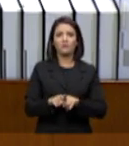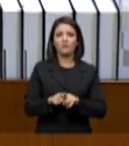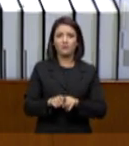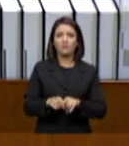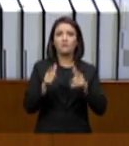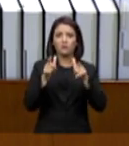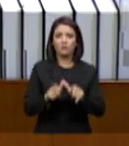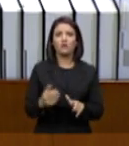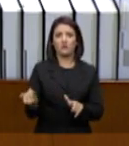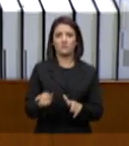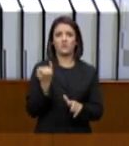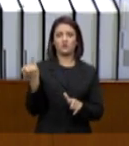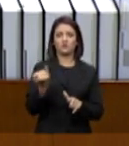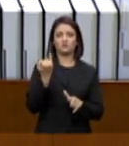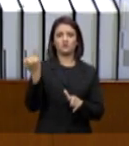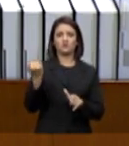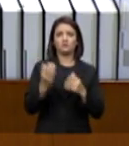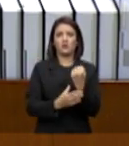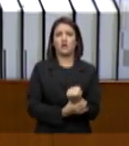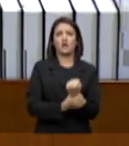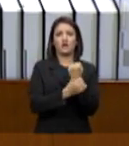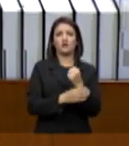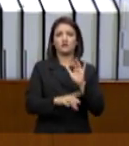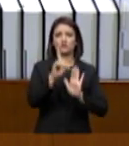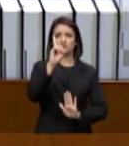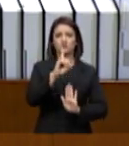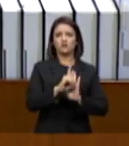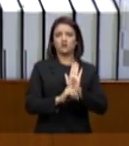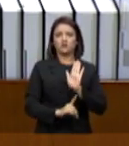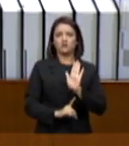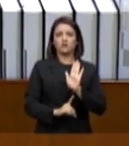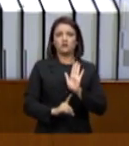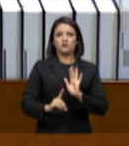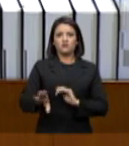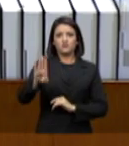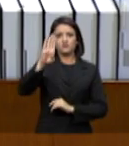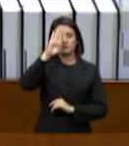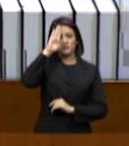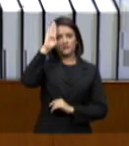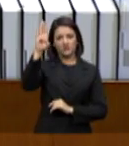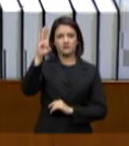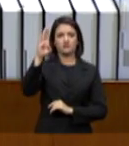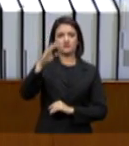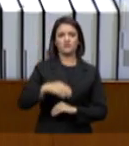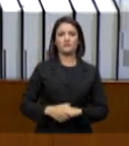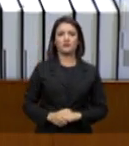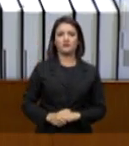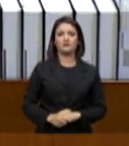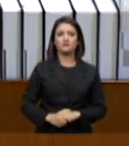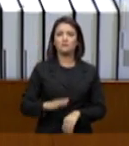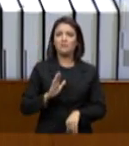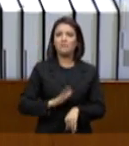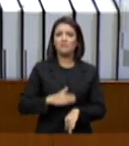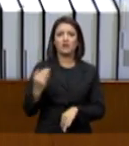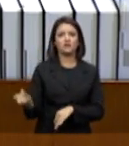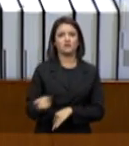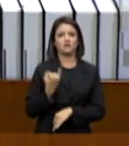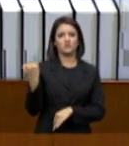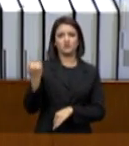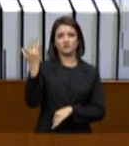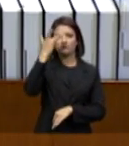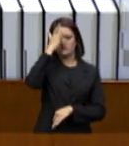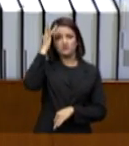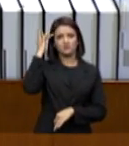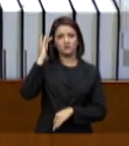qual seja a fronteira da garantia dos direitos fundamentais dos direitos mais básicos da pessoa